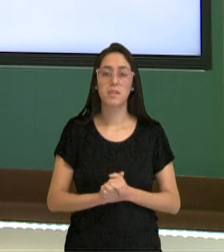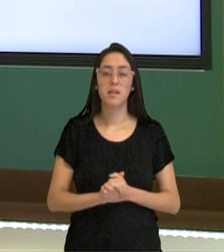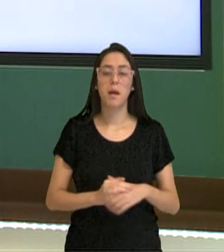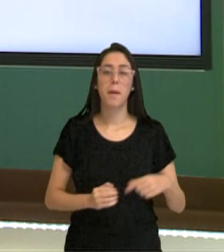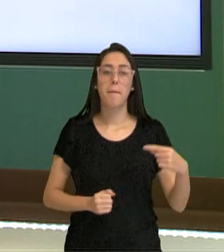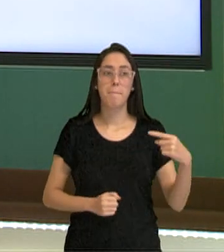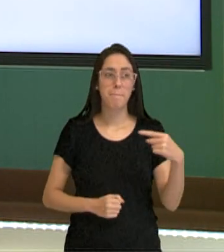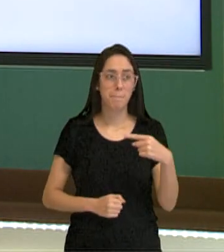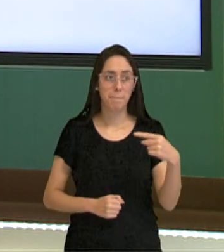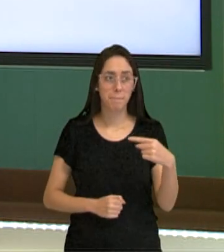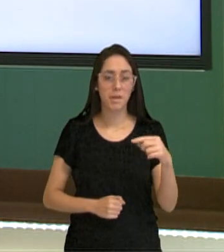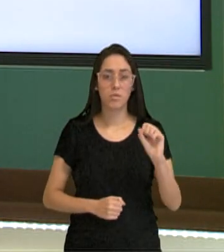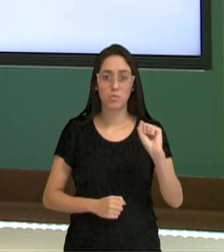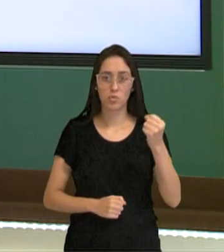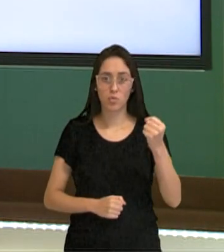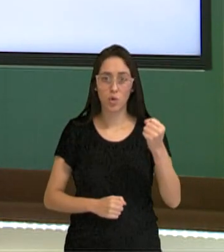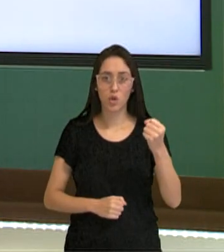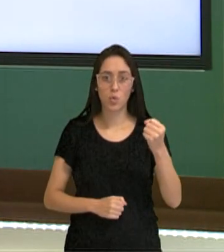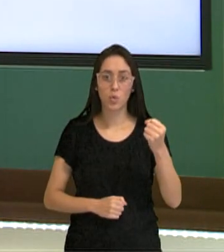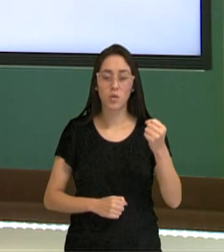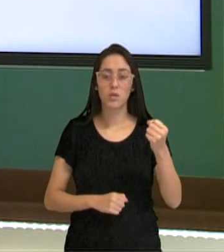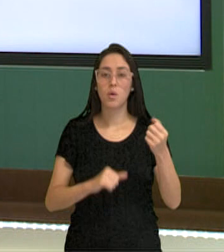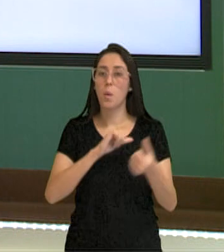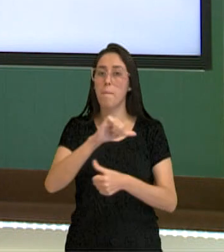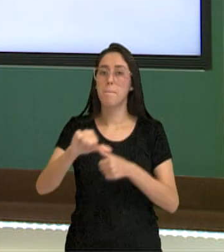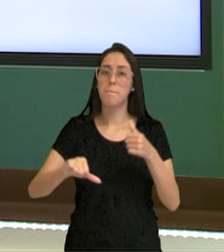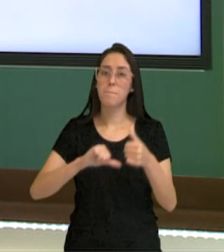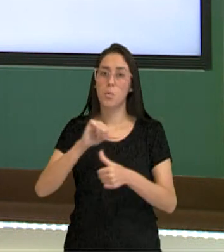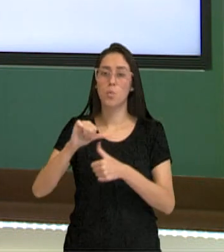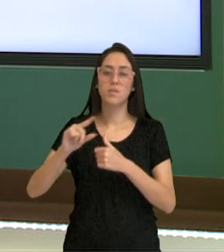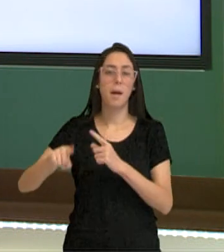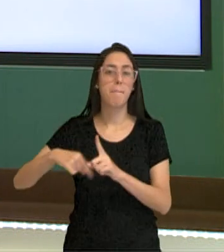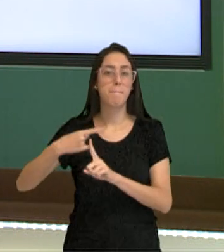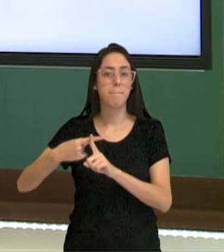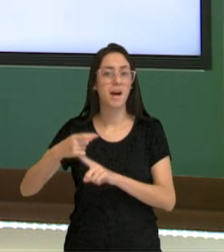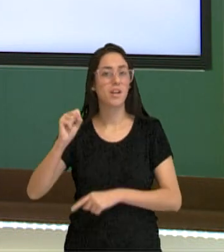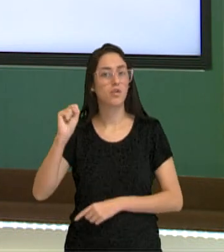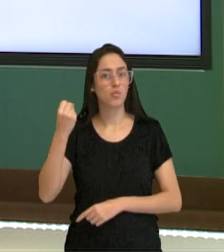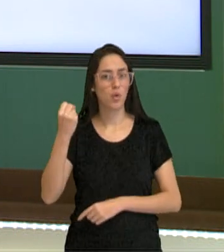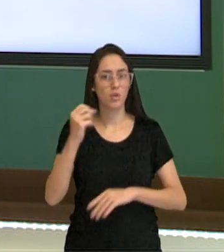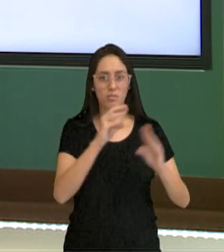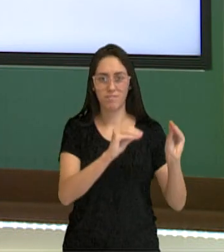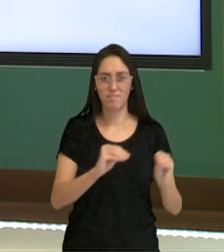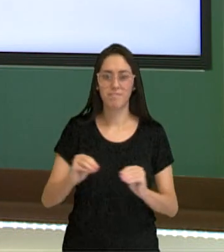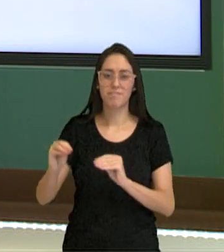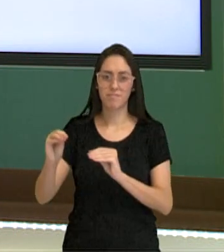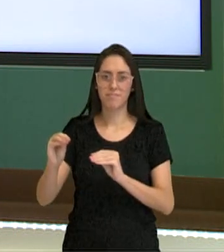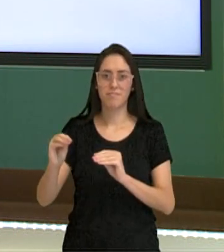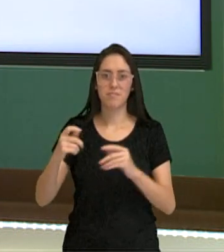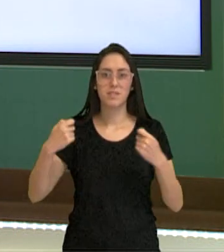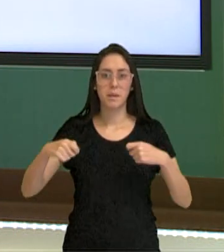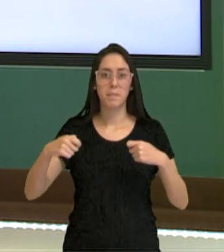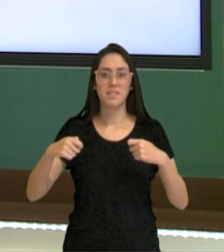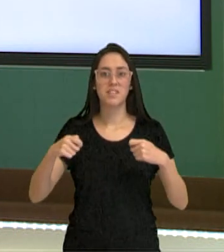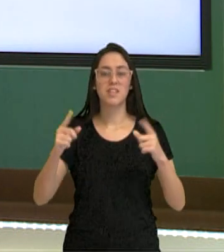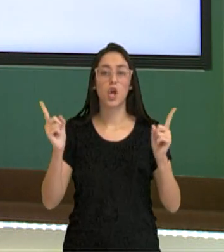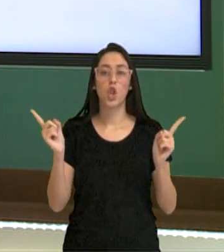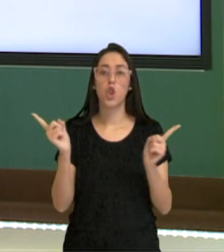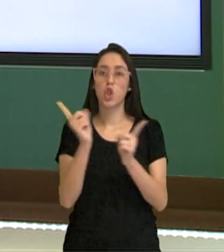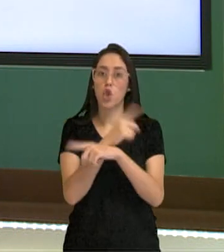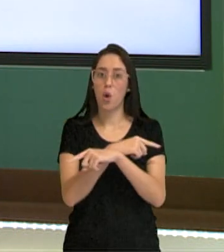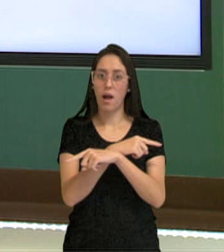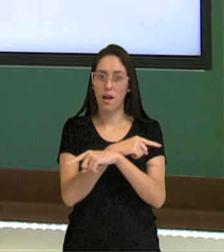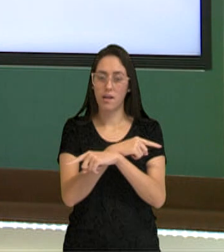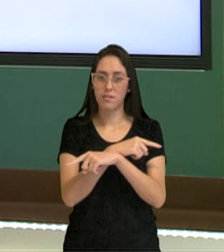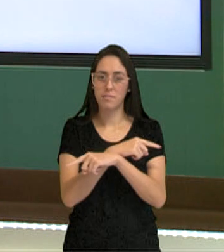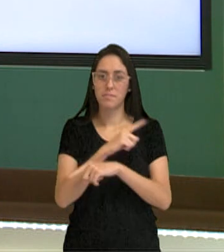aqui, operação contrária é mais. Então, nós passamos para o outro lado, mais 8. Então, eu fiz a troca simultânea, ok?